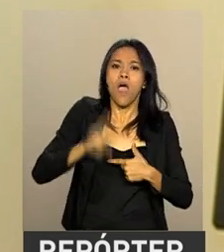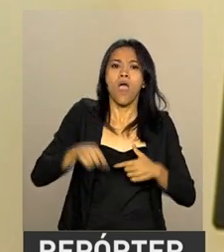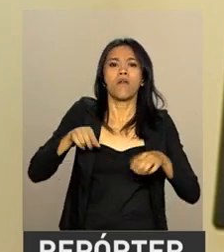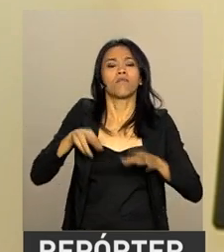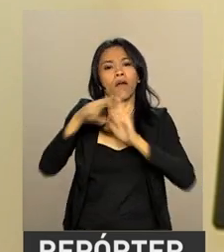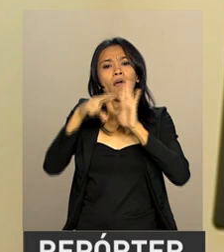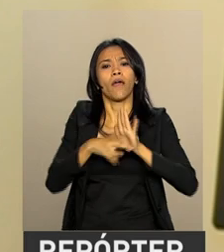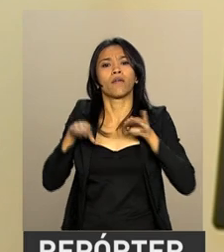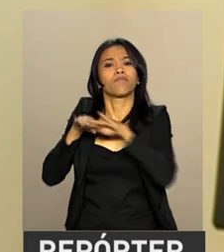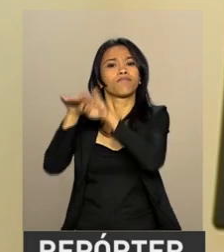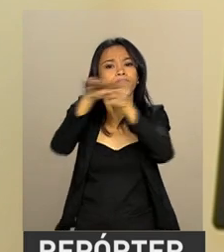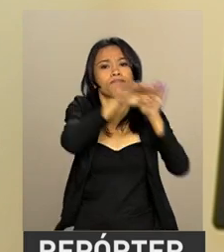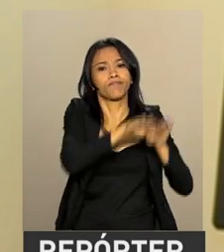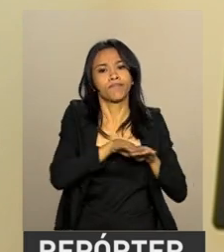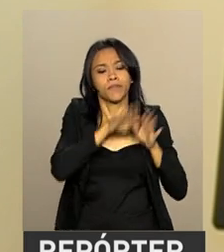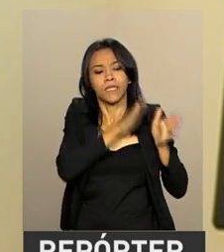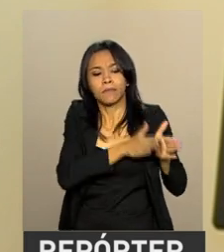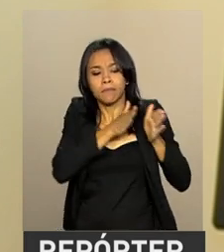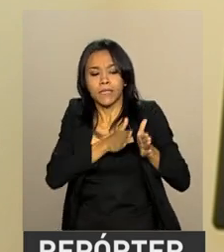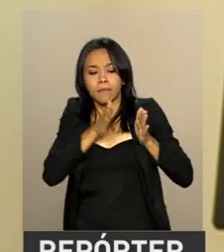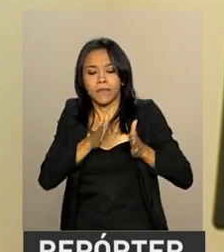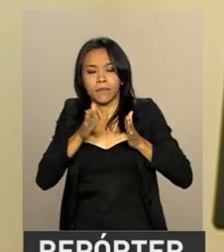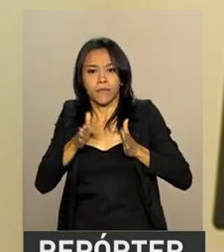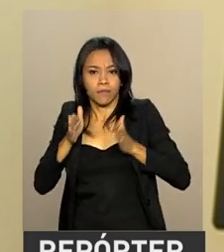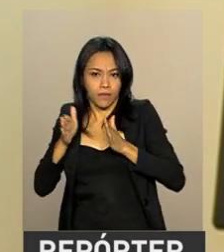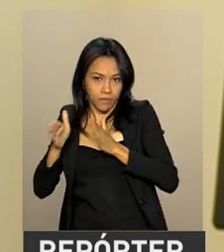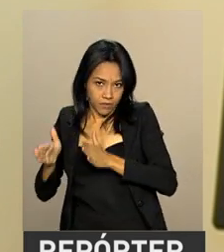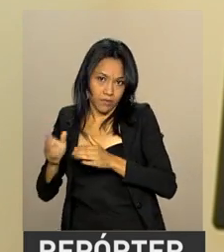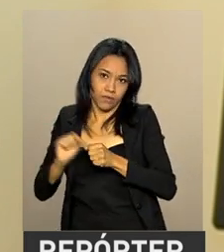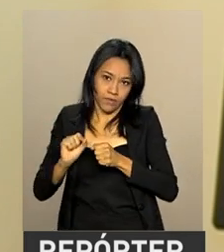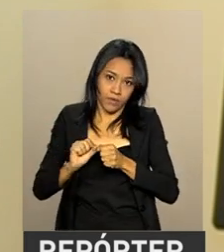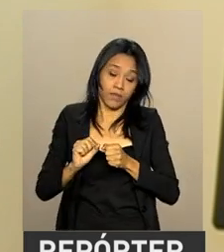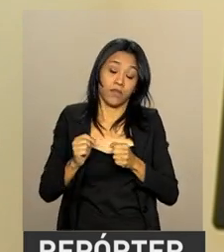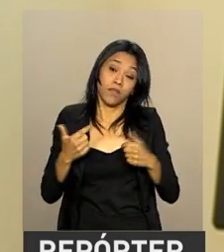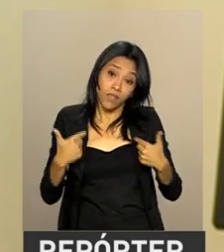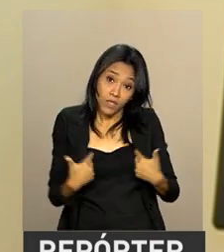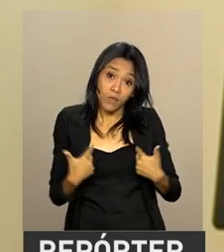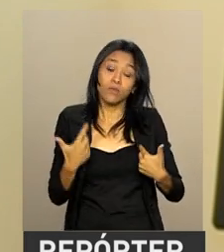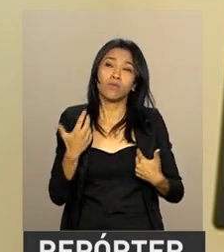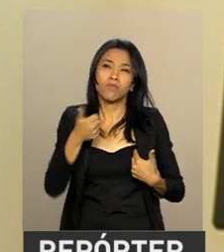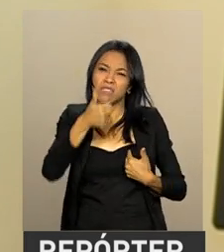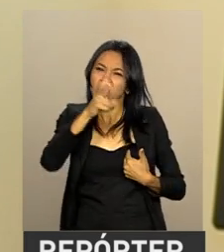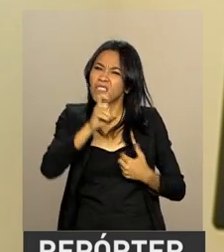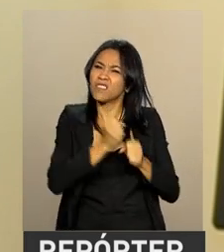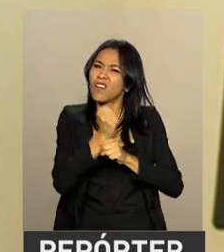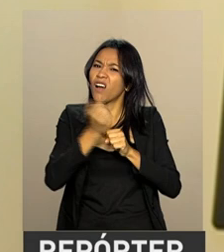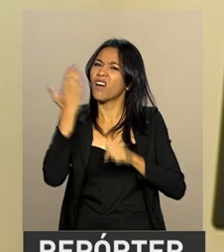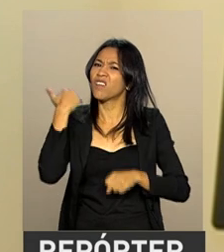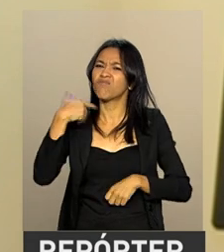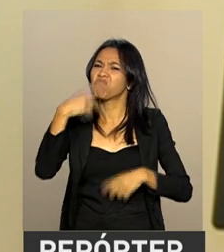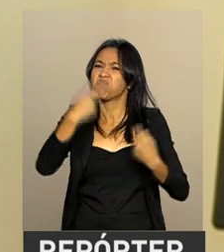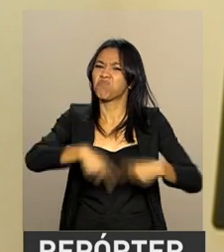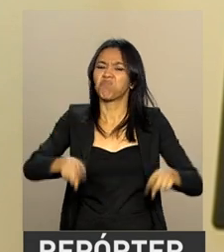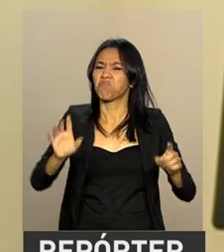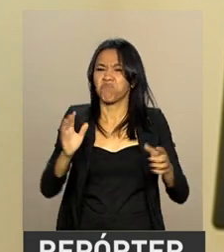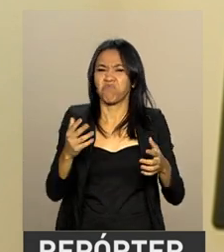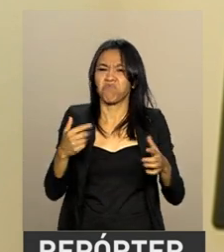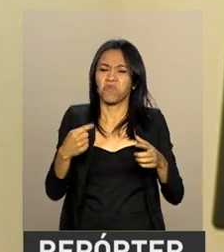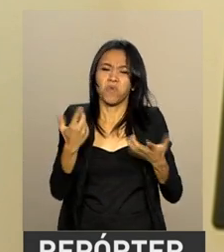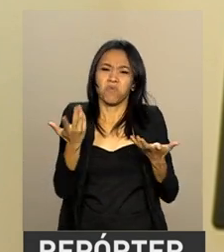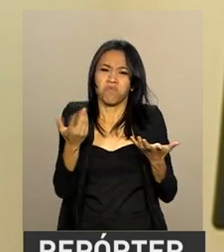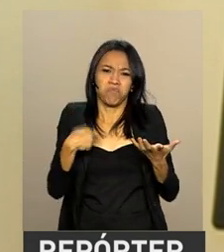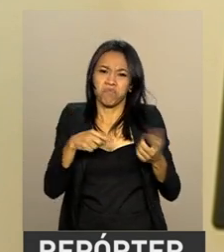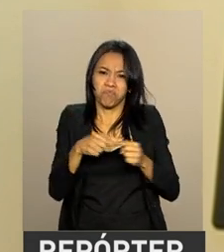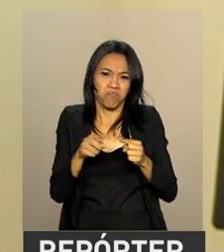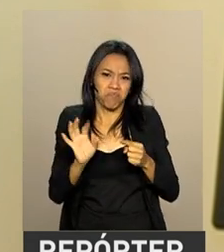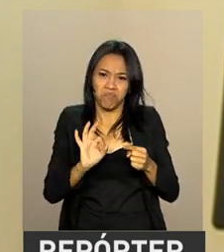padronizado. Tem várias etapas a serem seguidas, periodicidade mensal. Isso já há uns 15 anos não é recomendado, esse método, esse ensino do